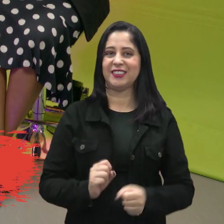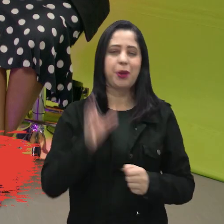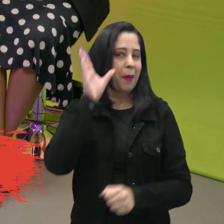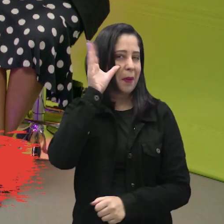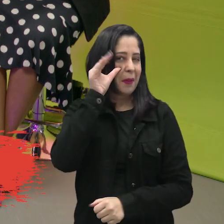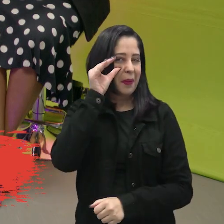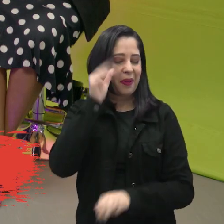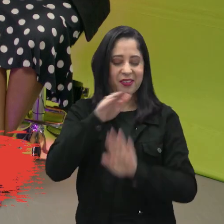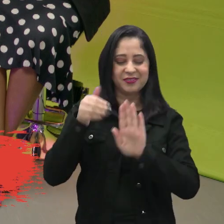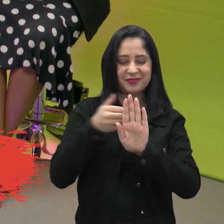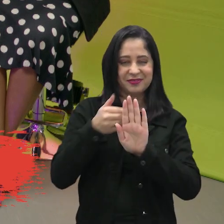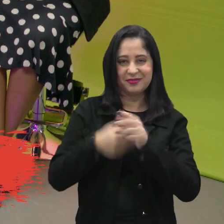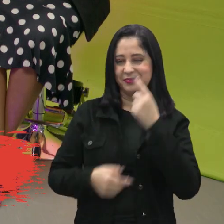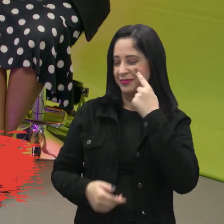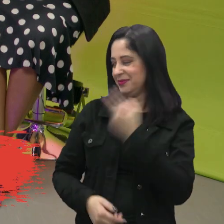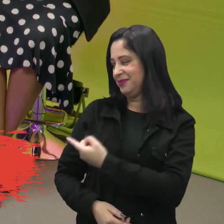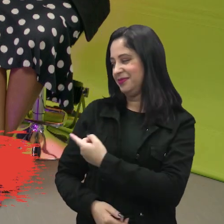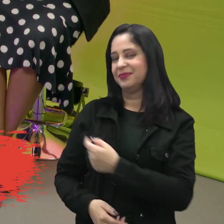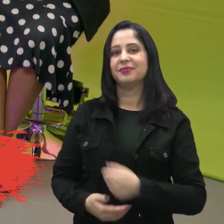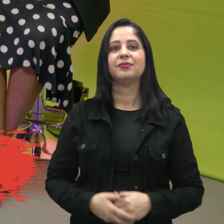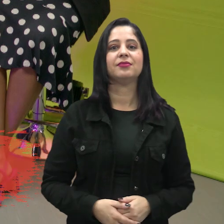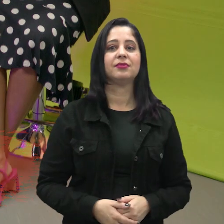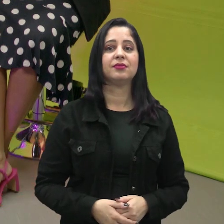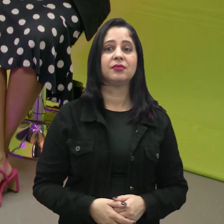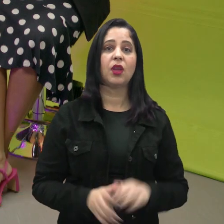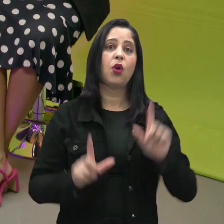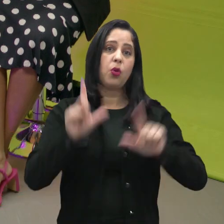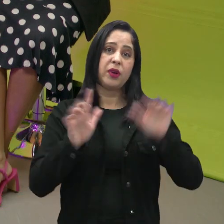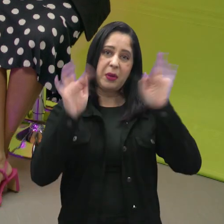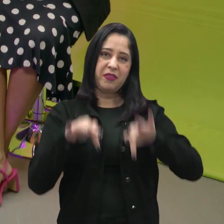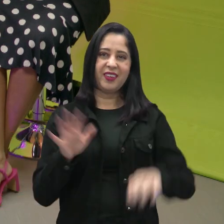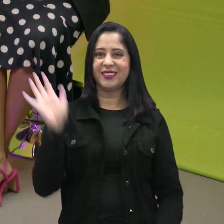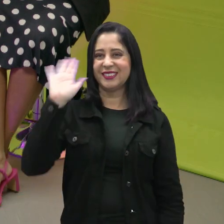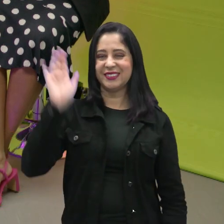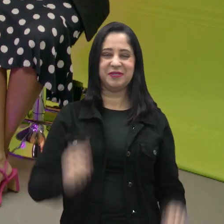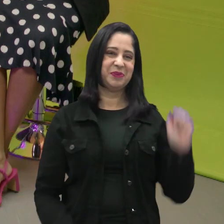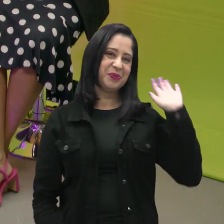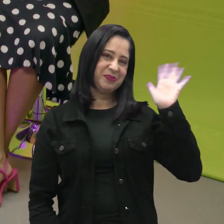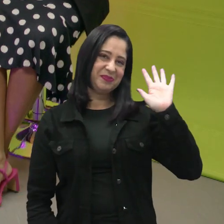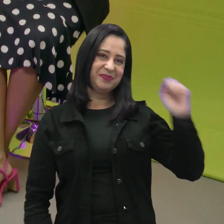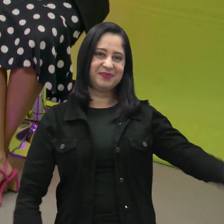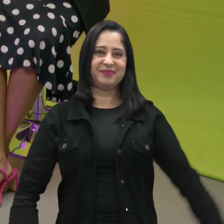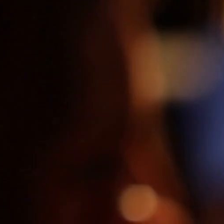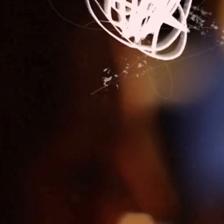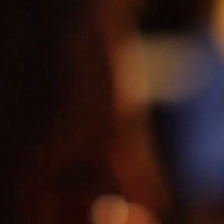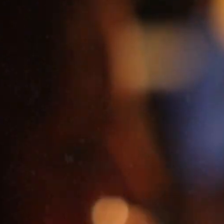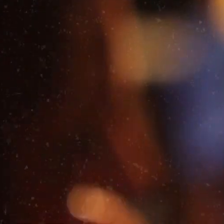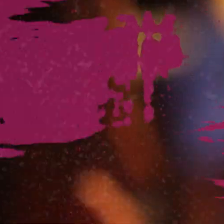youtube.com/tvcâmara SJC. A gente vai ficando por aqui. Tchau, minha gente.